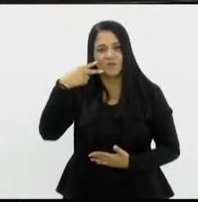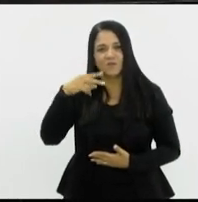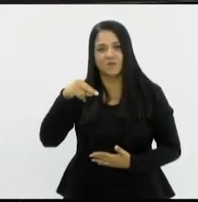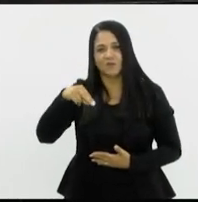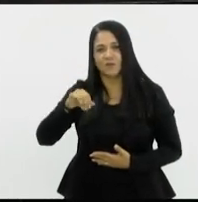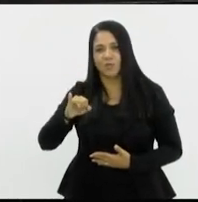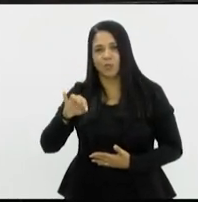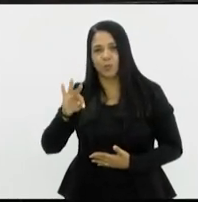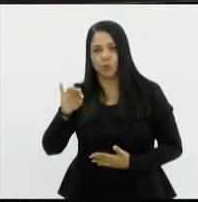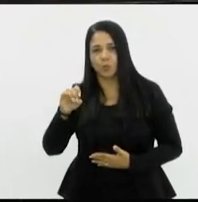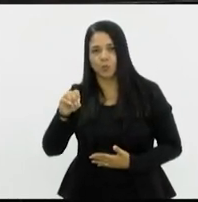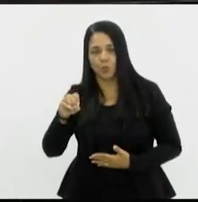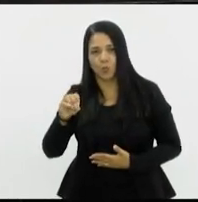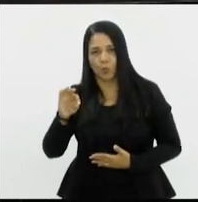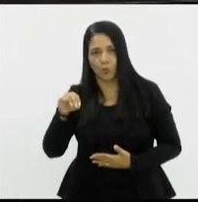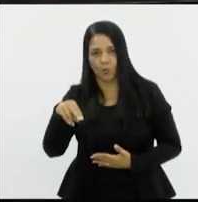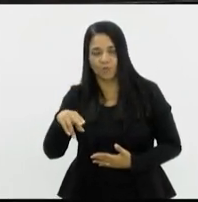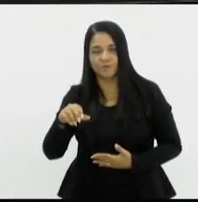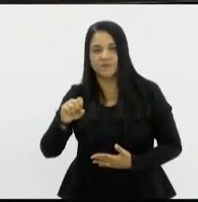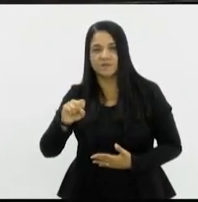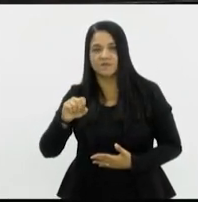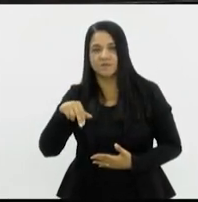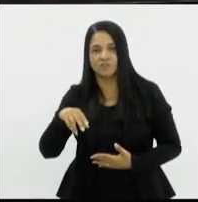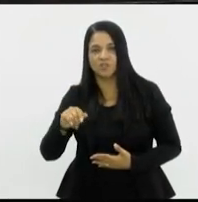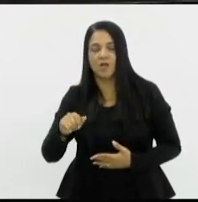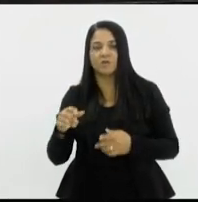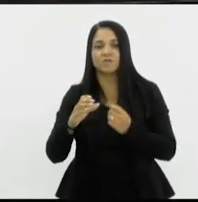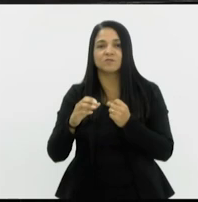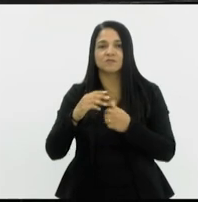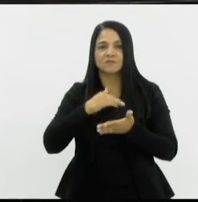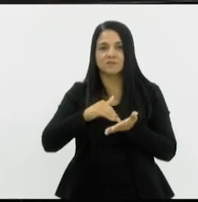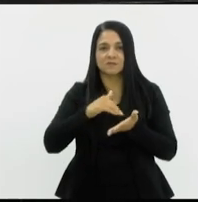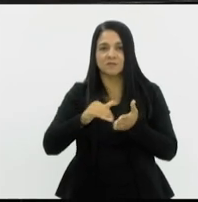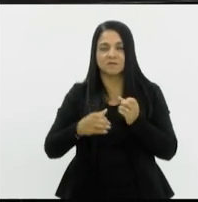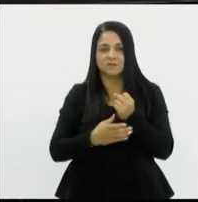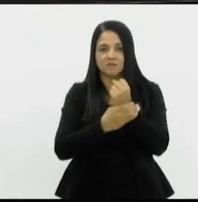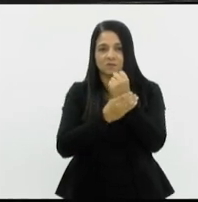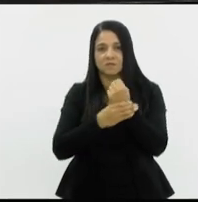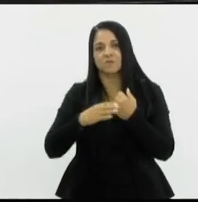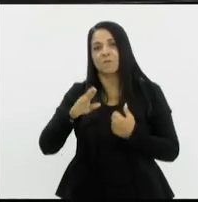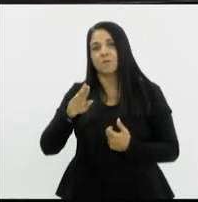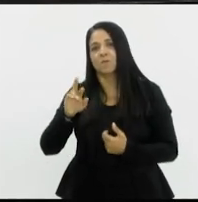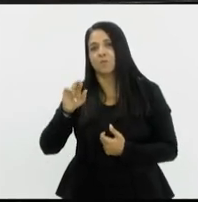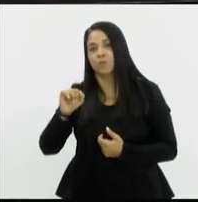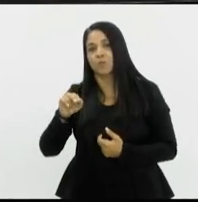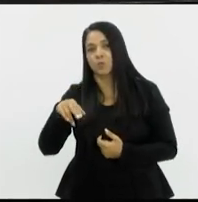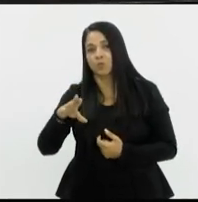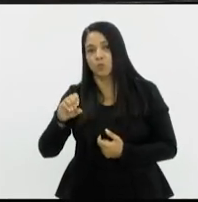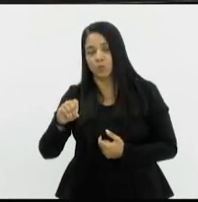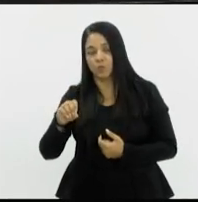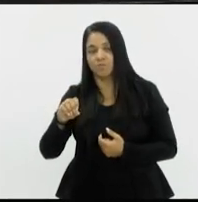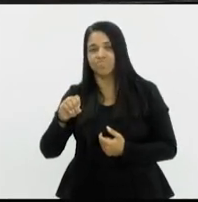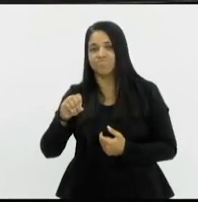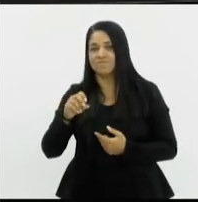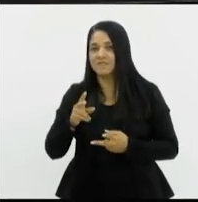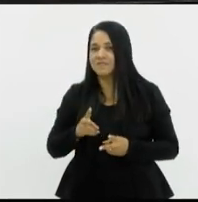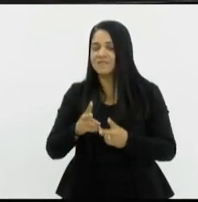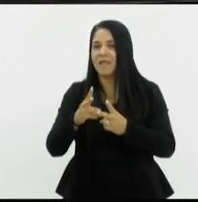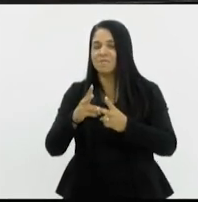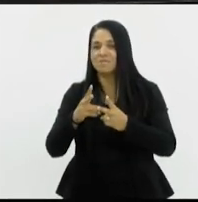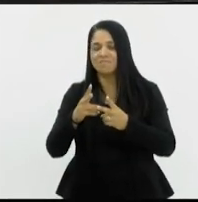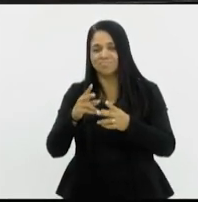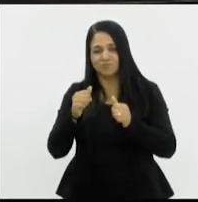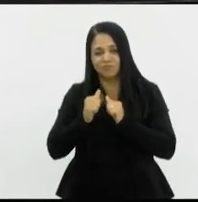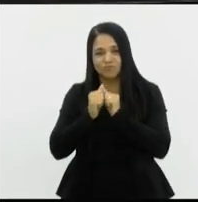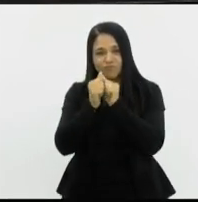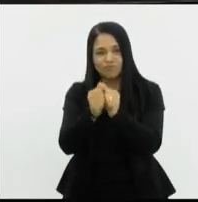Nilton Santiago e o secretário de Segurança do município de Mangaratiba, Bruno Soares, que se fizeram ponte na